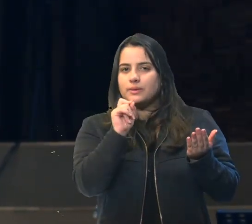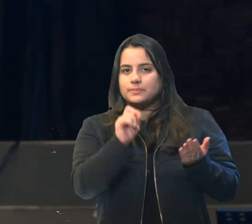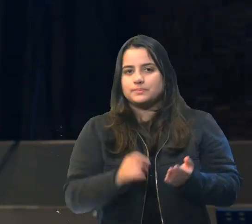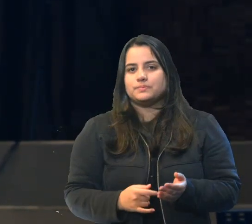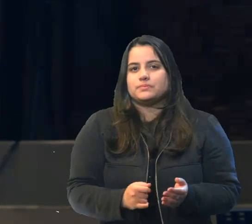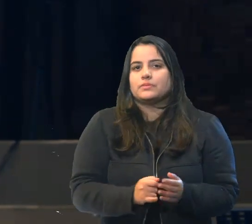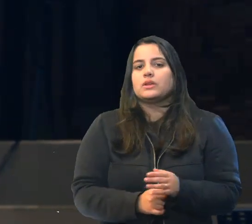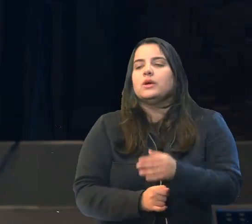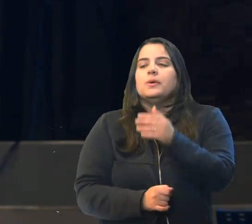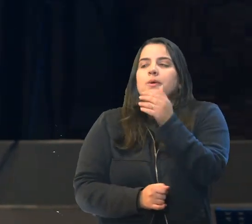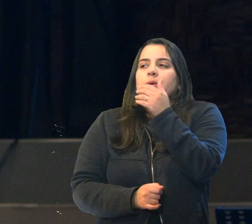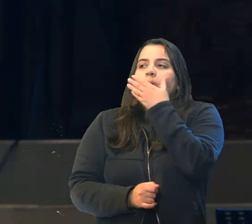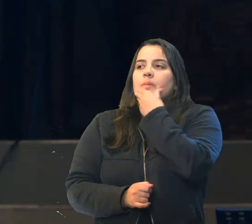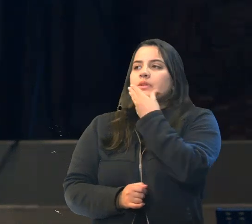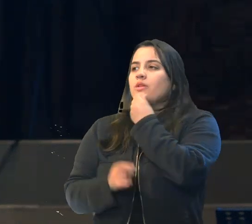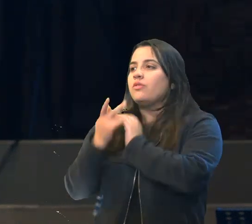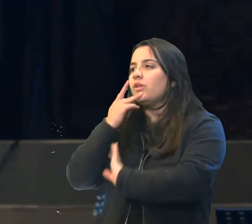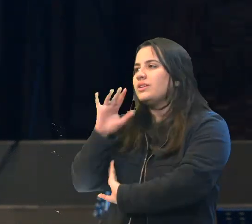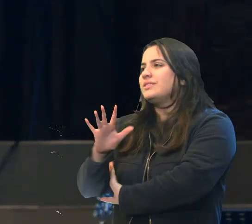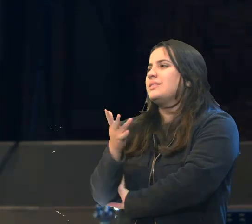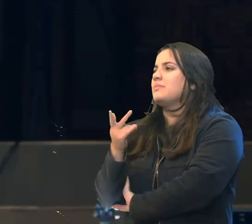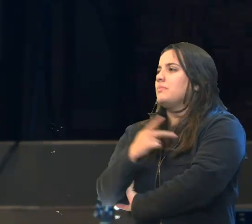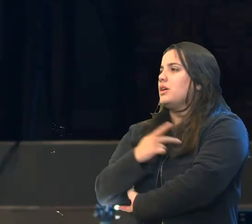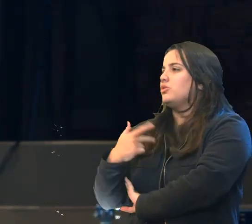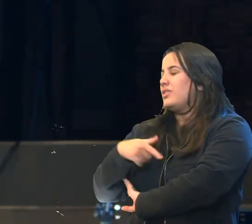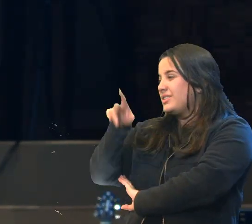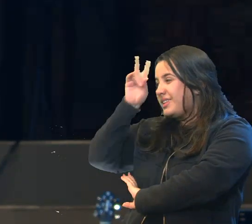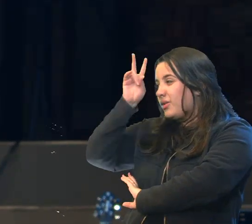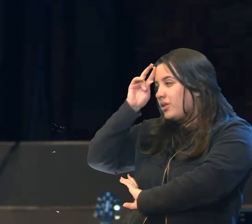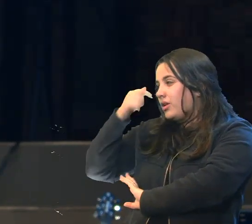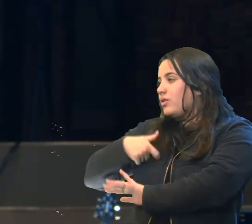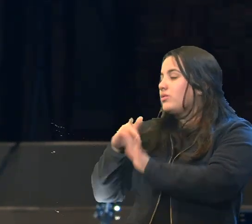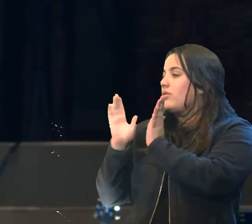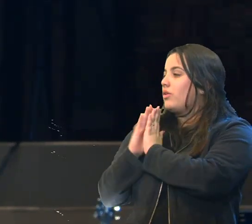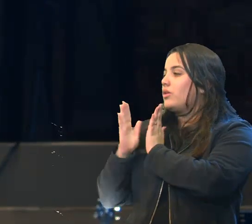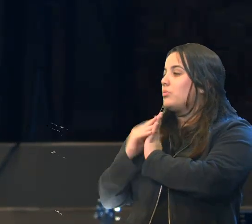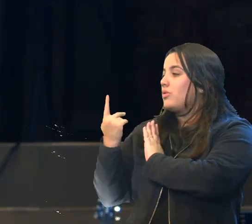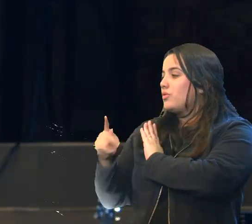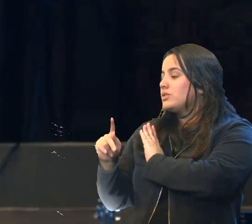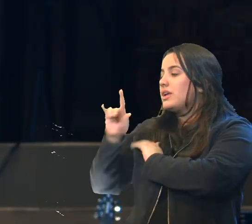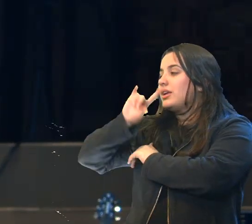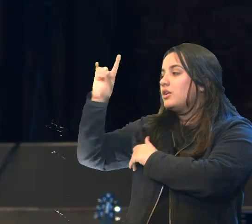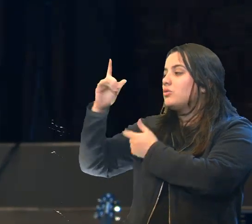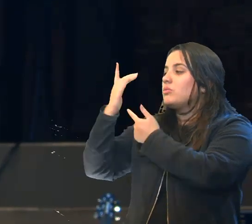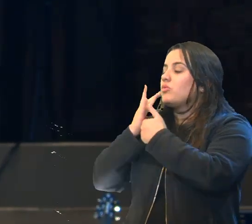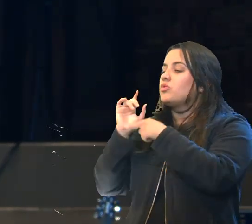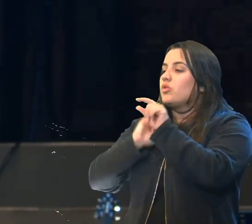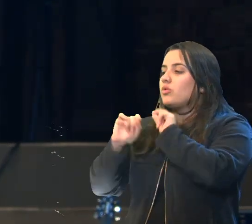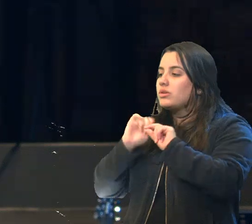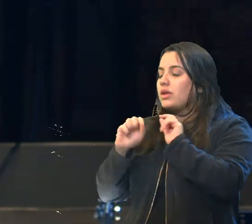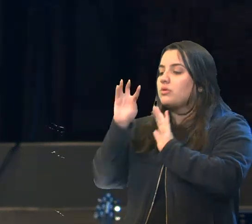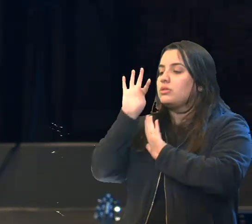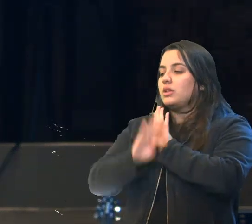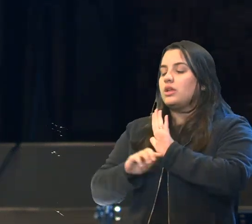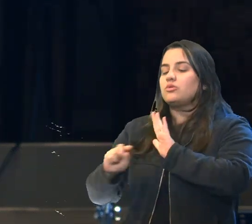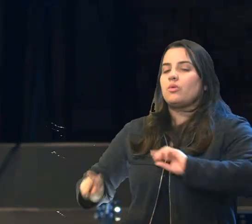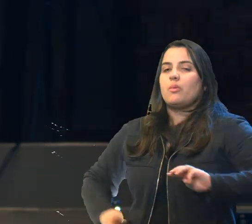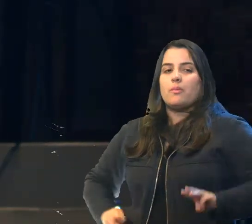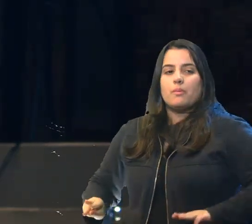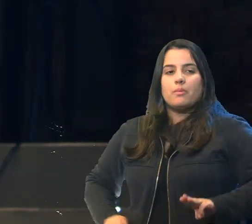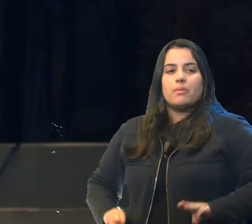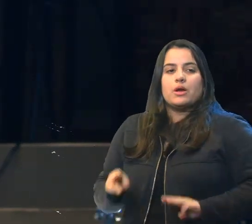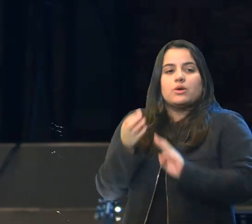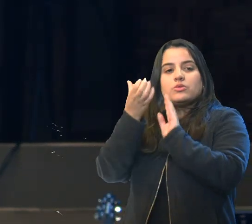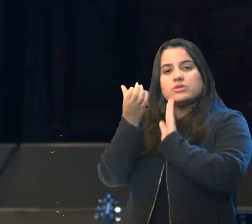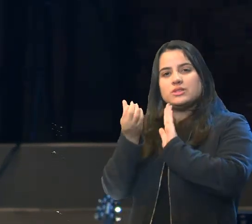um menino falou, pastor, na segunda-feira eu estava orando por você, e Deus me deu o texto de Marcos 6, 30 e 31, que diz que Jesus pegou